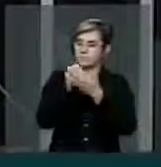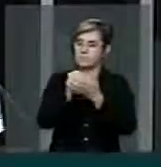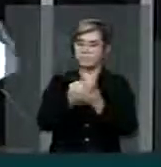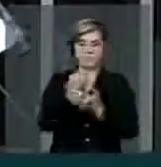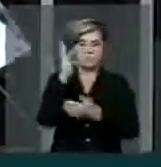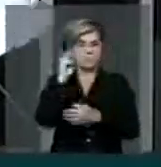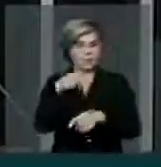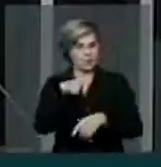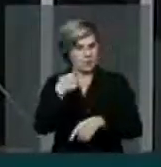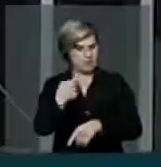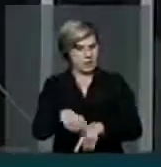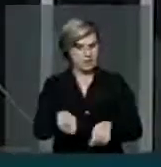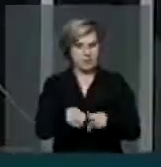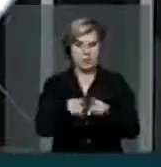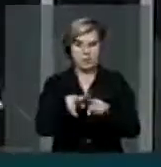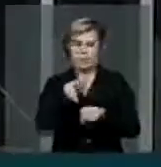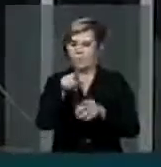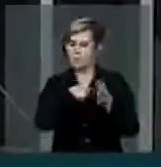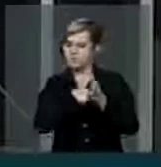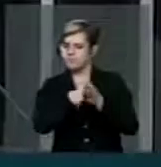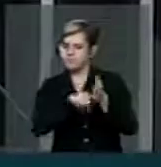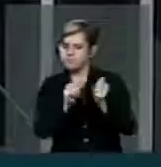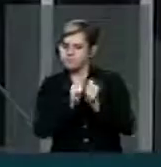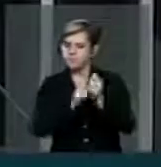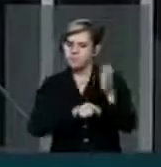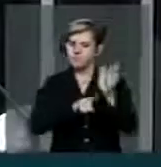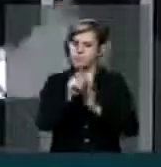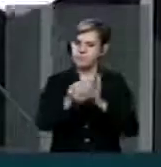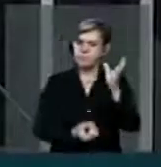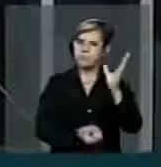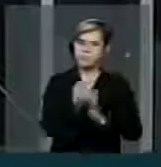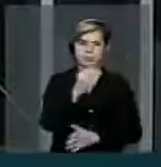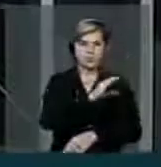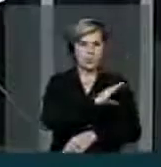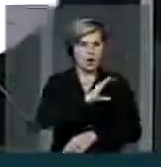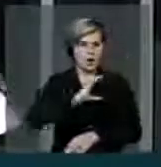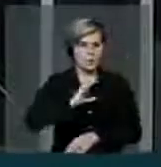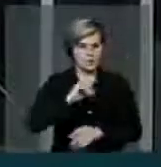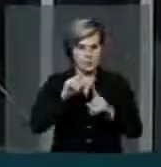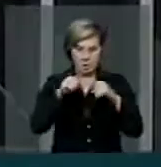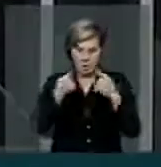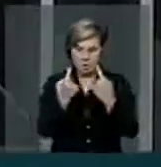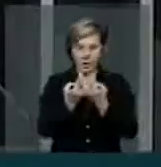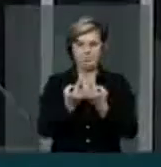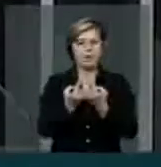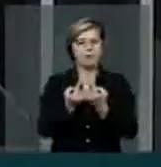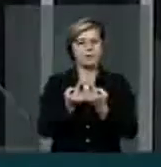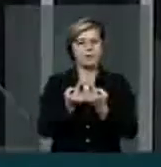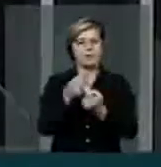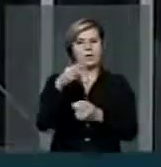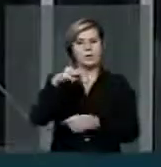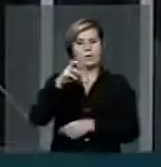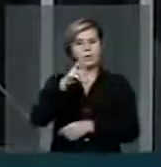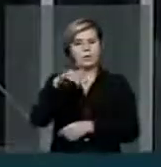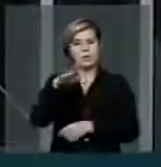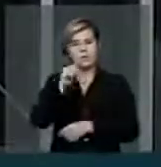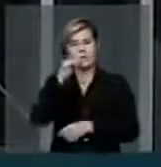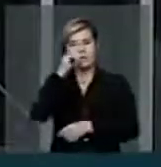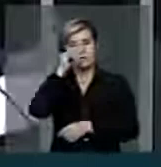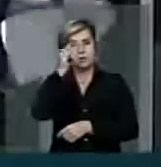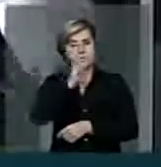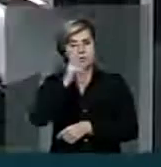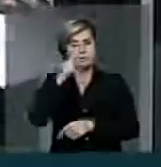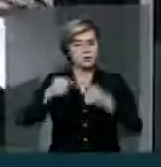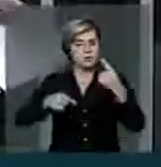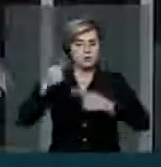deputado e certamente vai instituir uma comissão, uma reunião da Comissão de Minas e Energia para discutir o tema